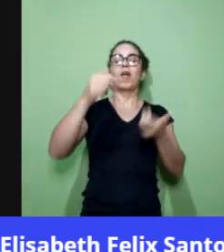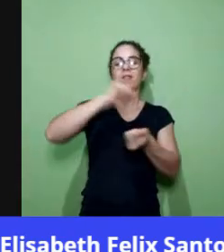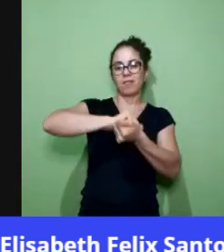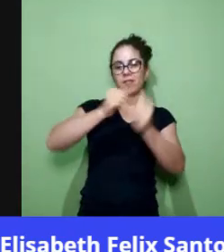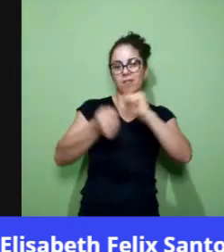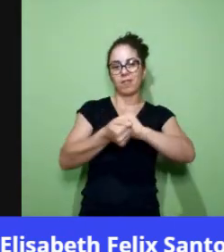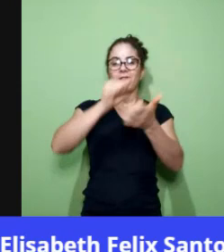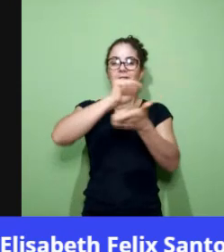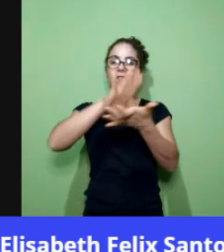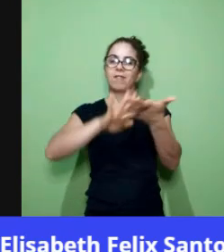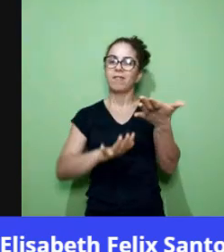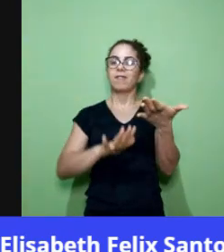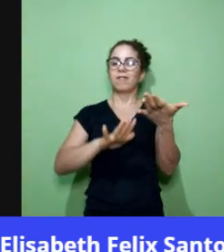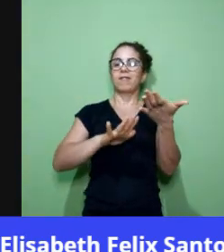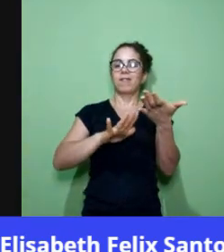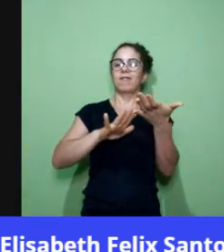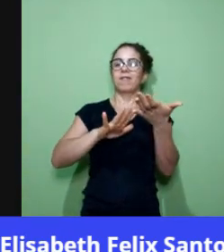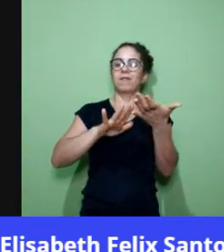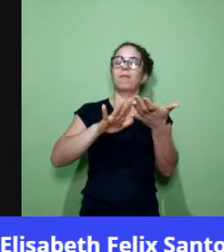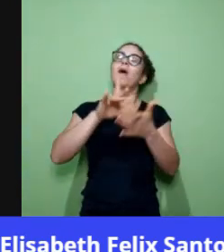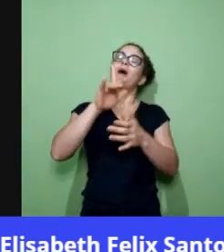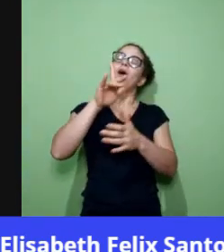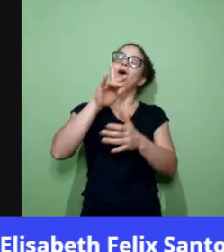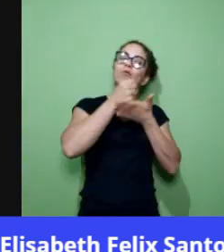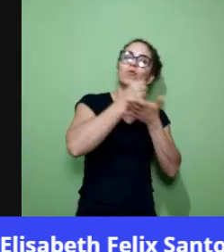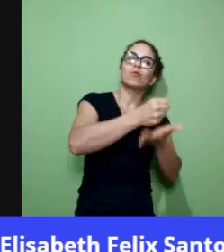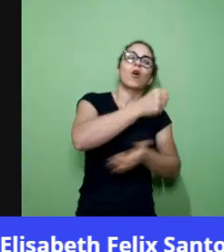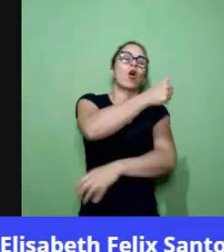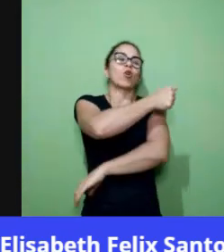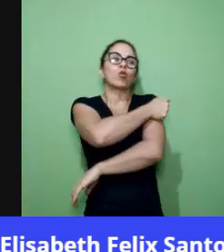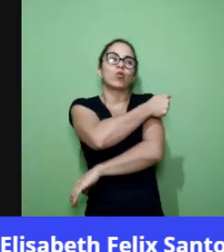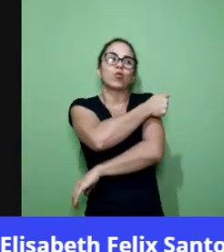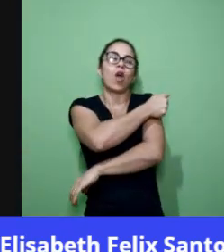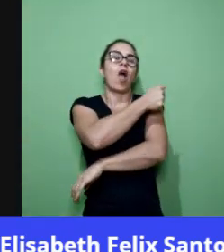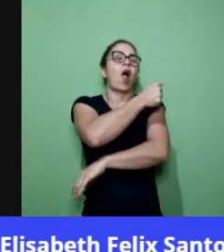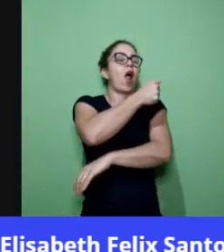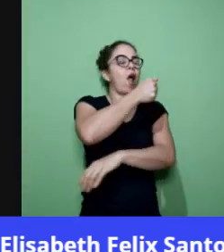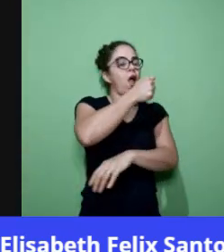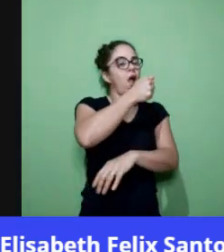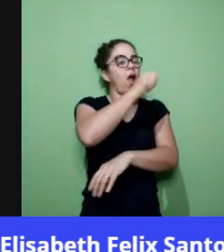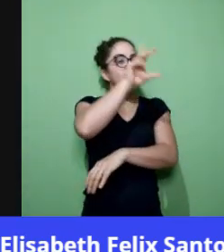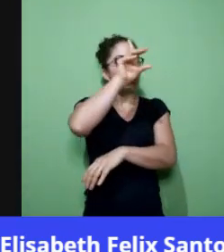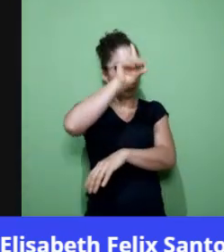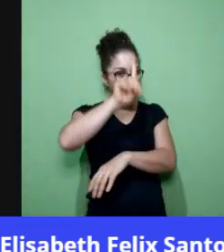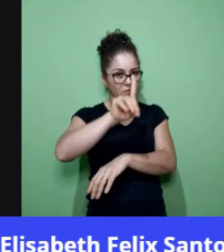para a gente realizar com os alunos com deficiência física, paralisia cerebral, né,